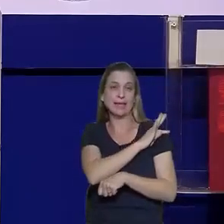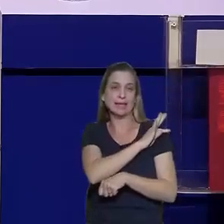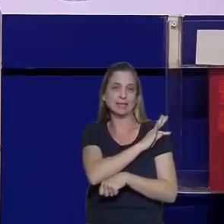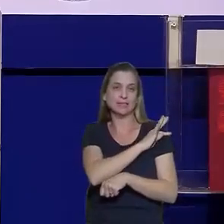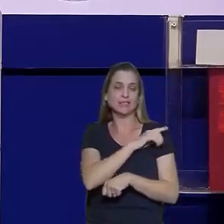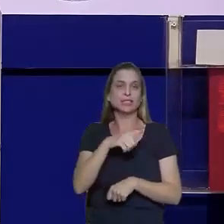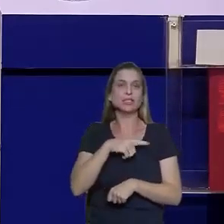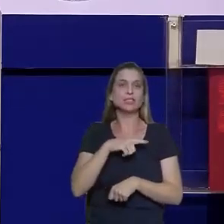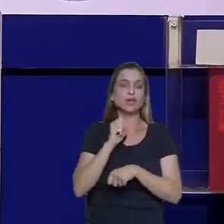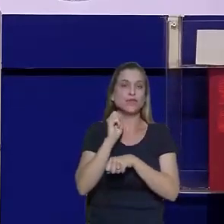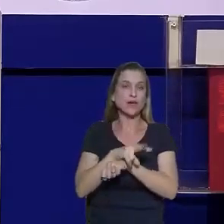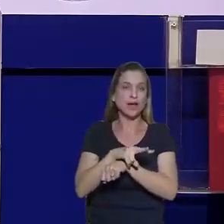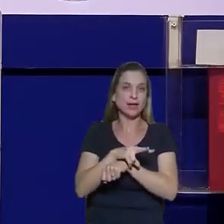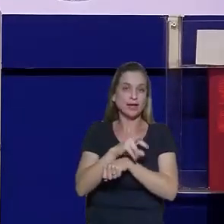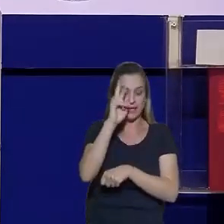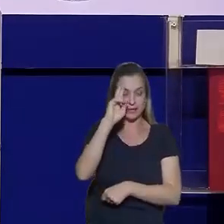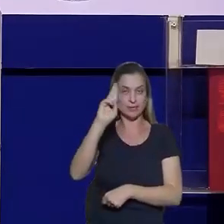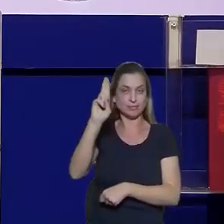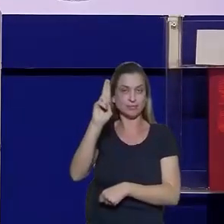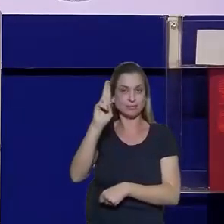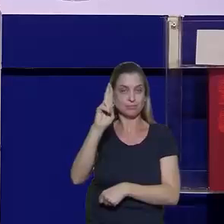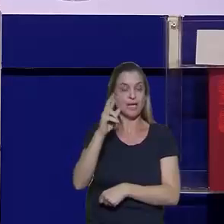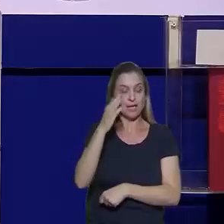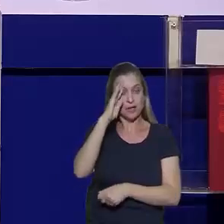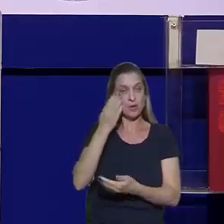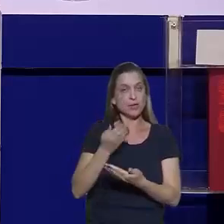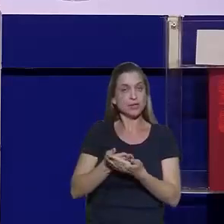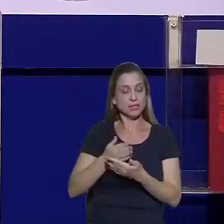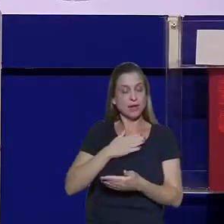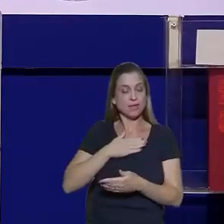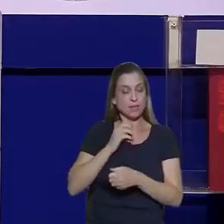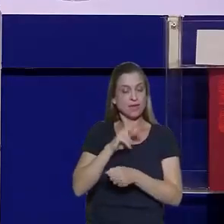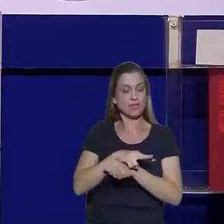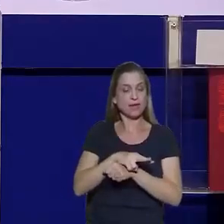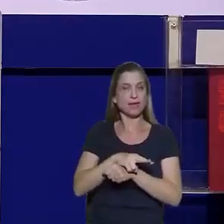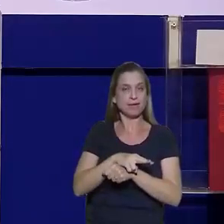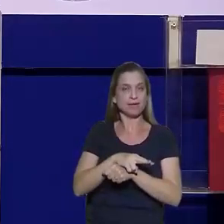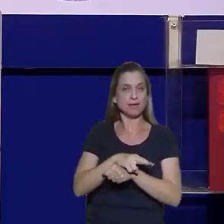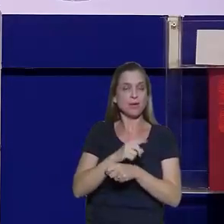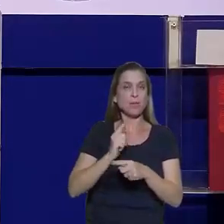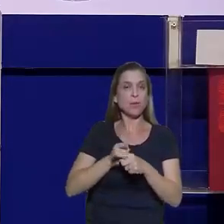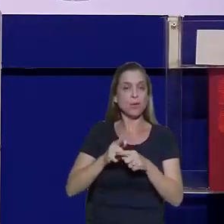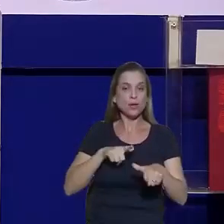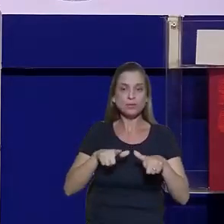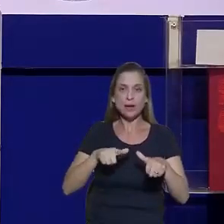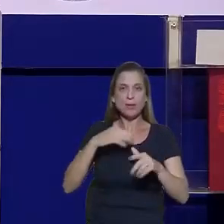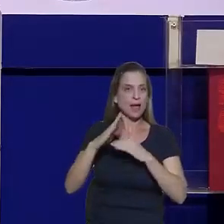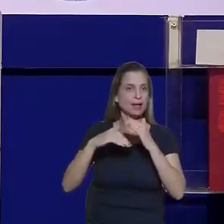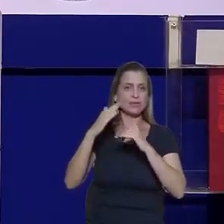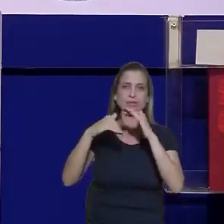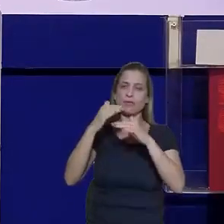vaga na chefia, e eu jurava que a vaga seria ocupada por mim, pelo trabalho que eu desenvolvia,